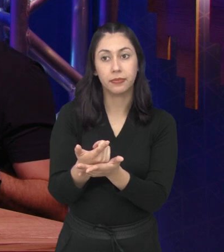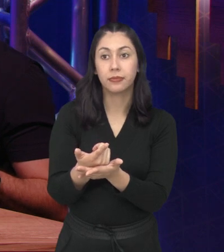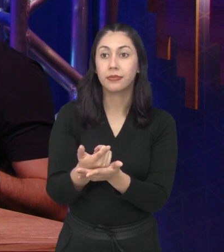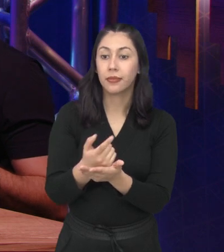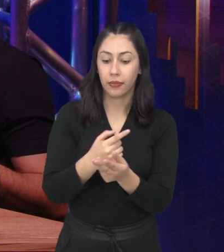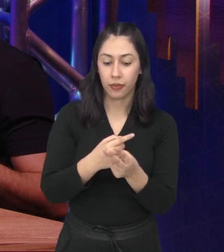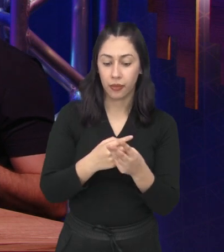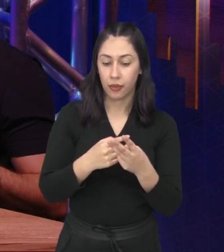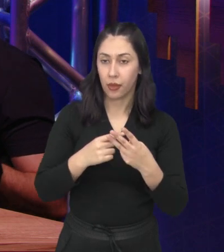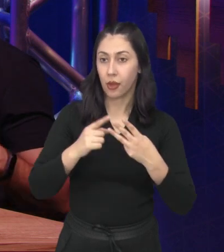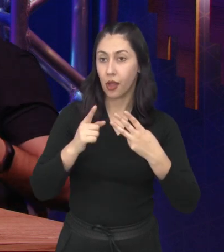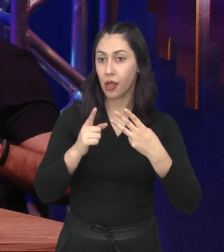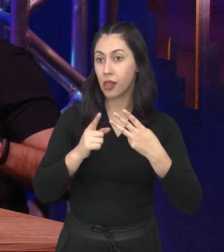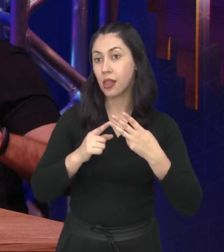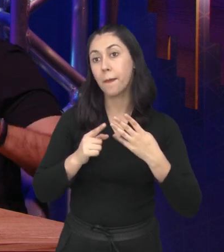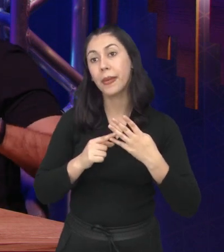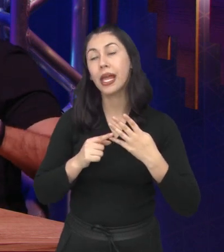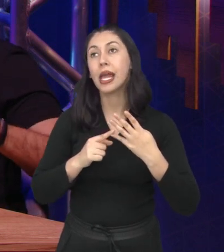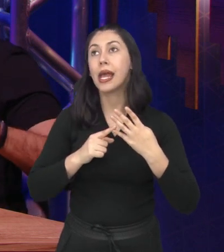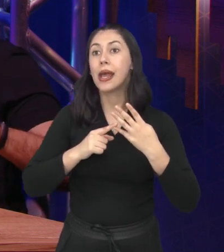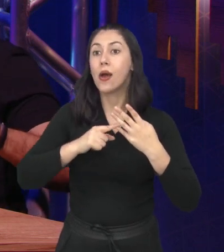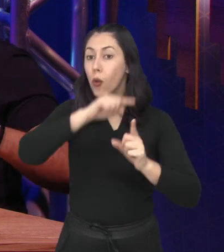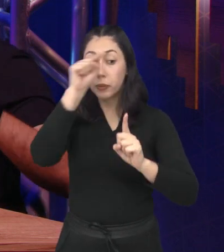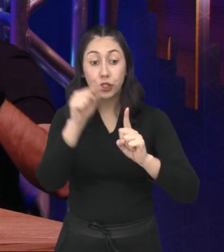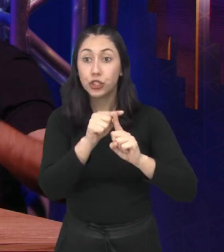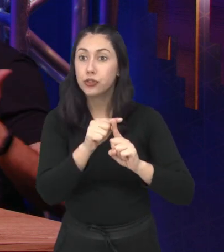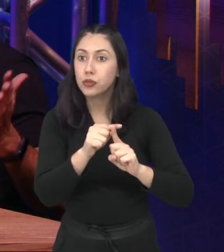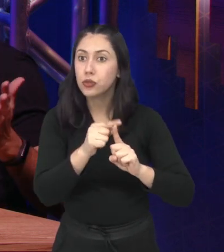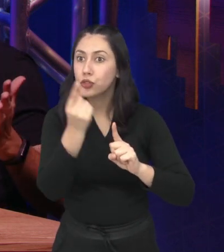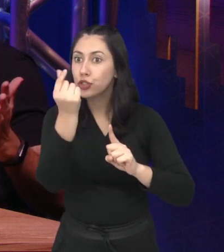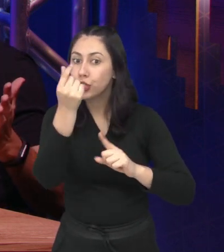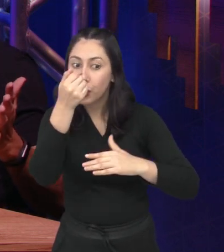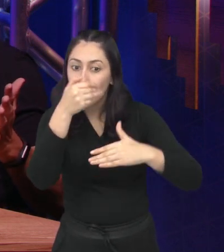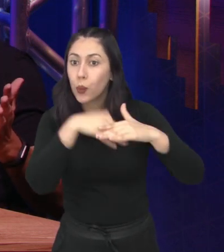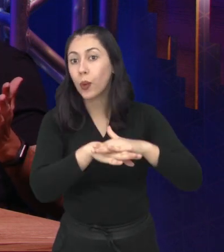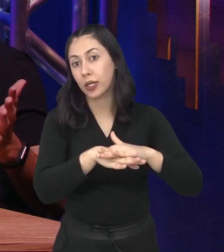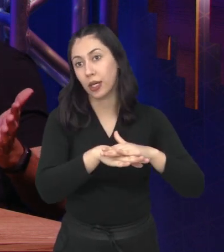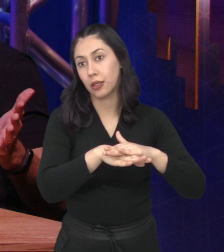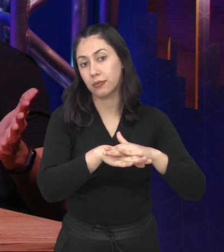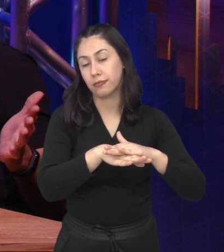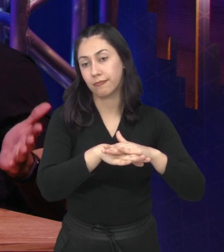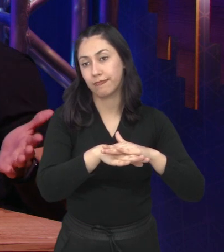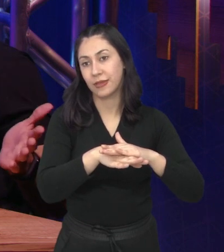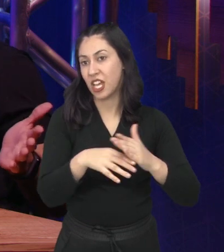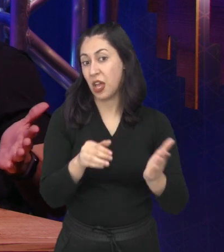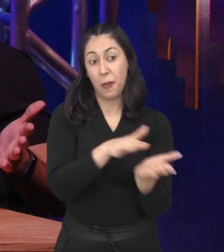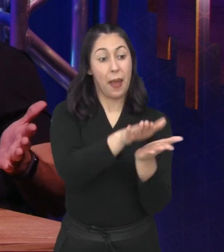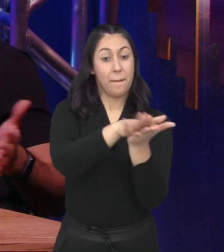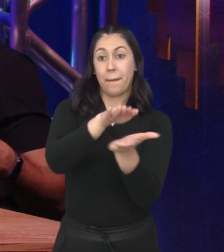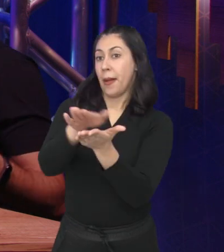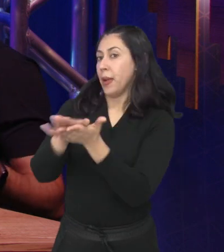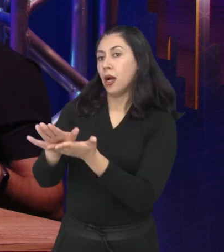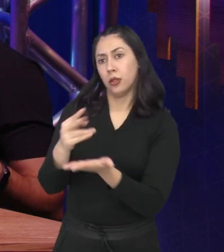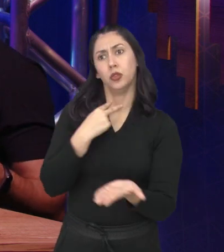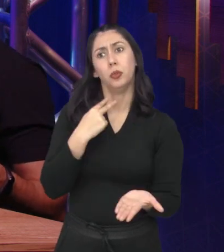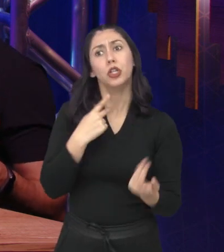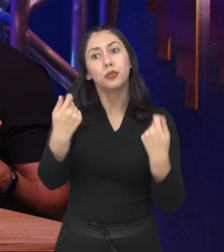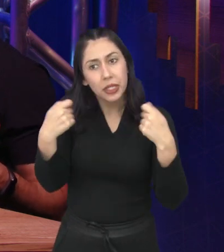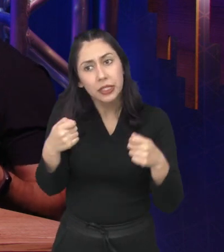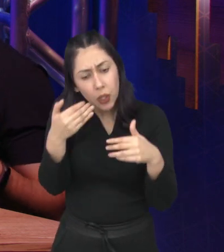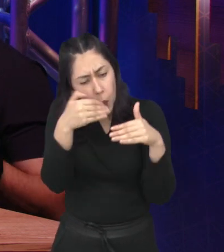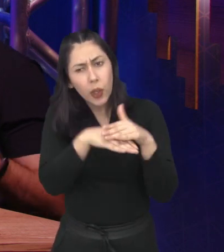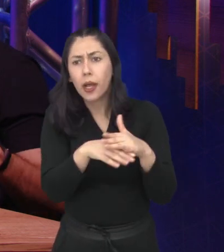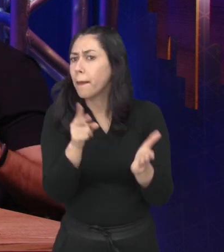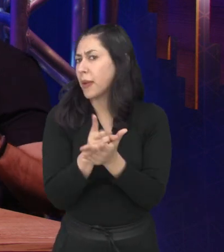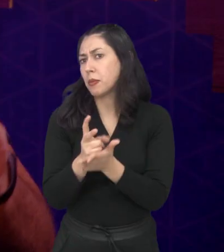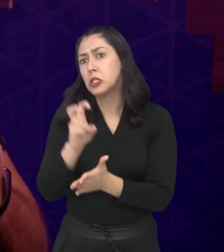para queimar. Defina as metas para economizar. Quanto que você vai guardar de dinheiro? Não dá para torrar tudo também, nem que seja 50